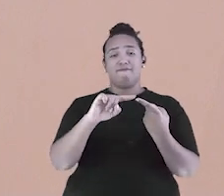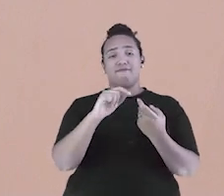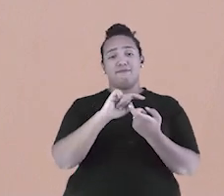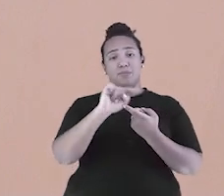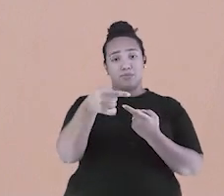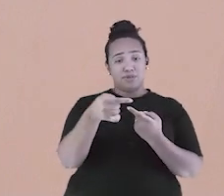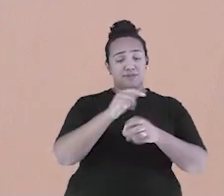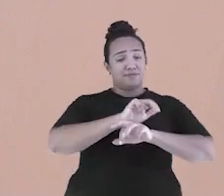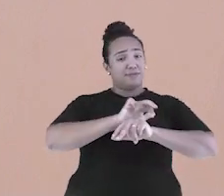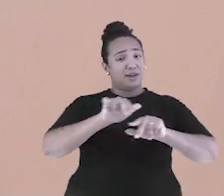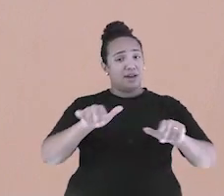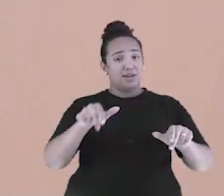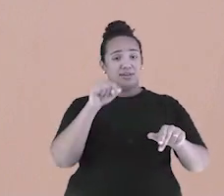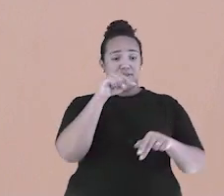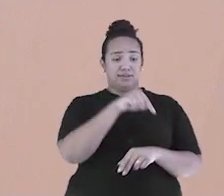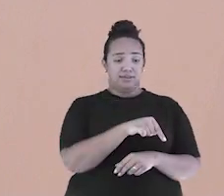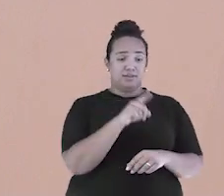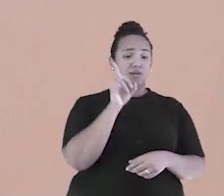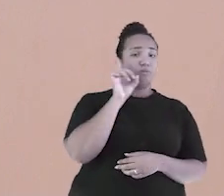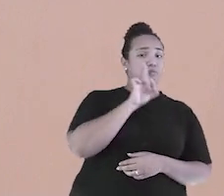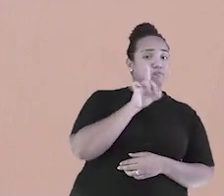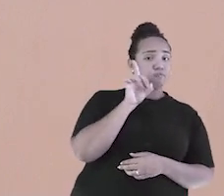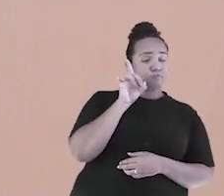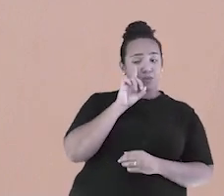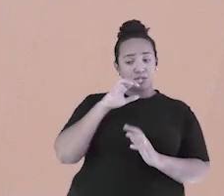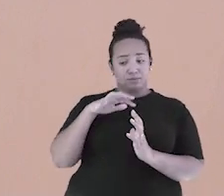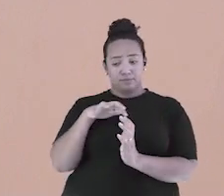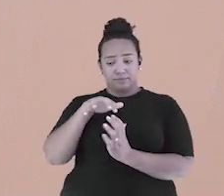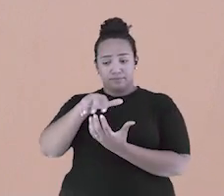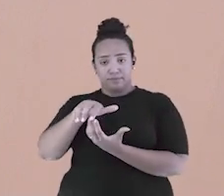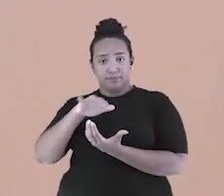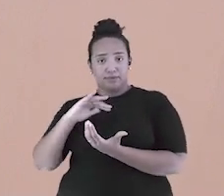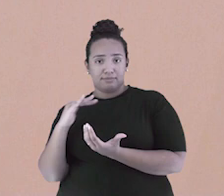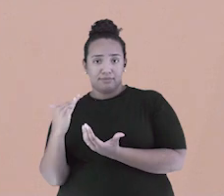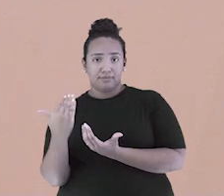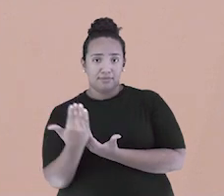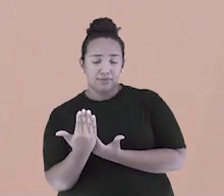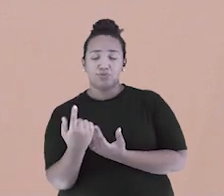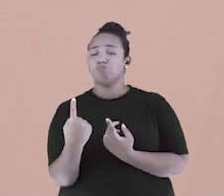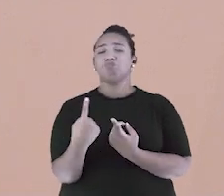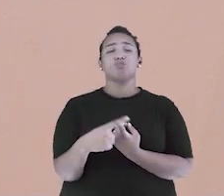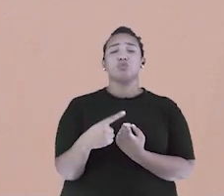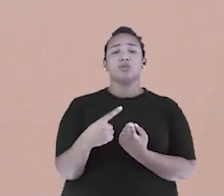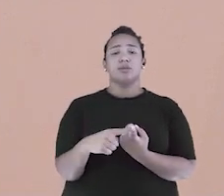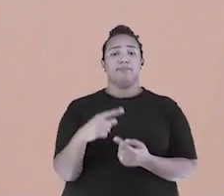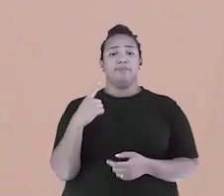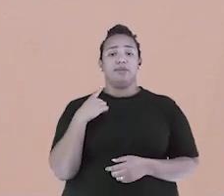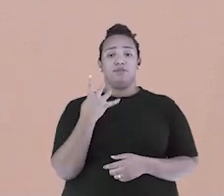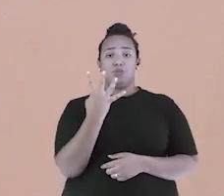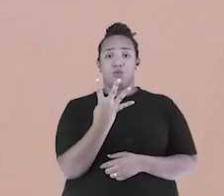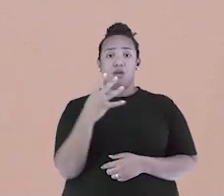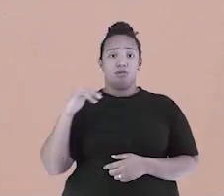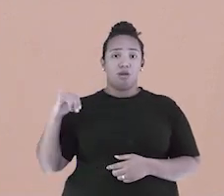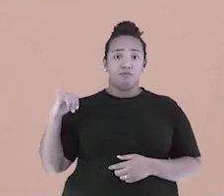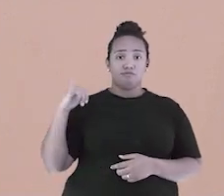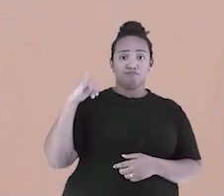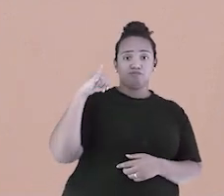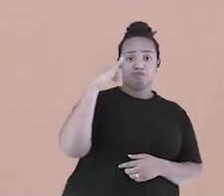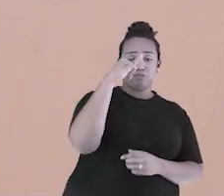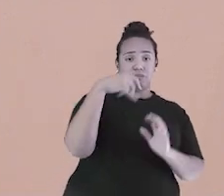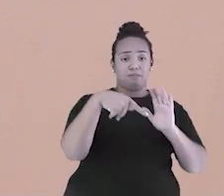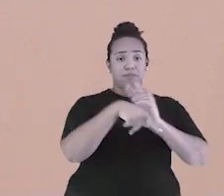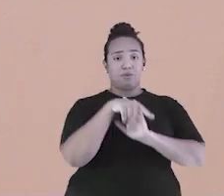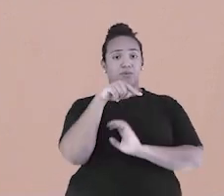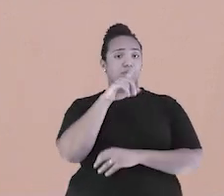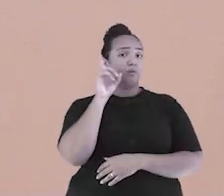Unidos e Oriente Médio. Ele ocorreu devido ao sequestro de 4 aviões comerciais nos Estados